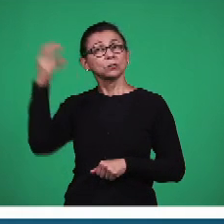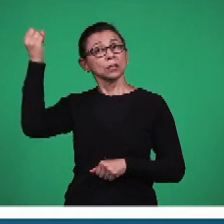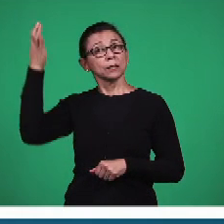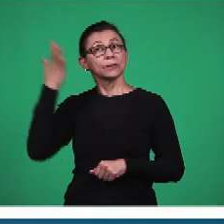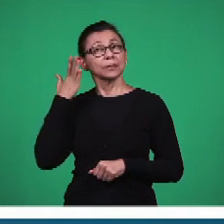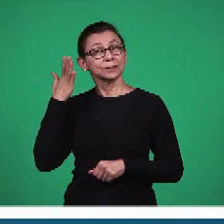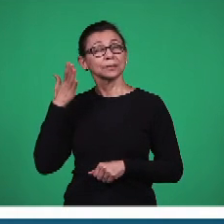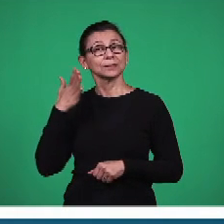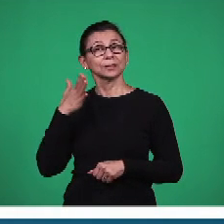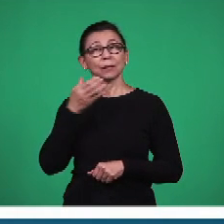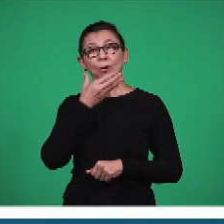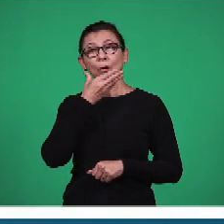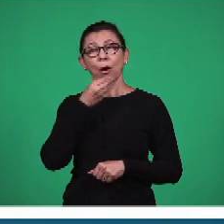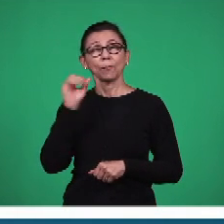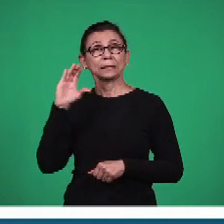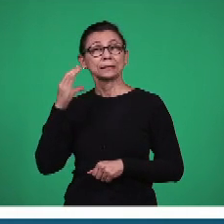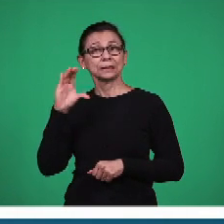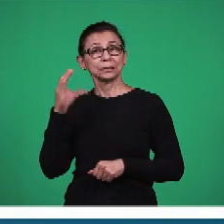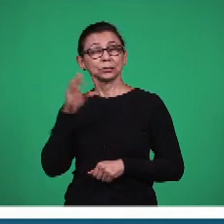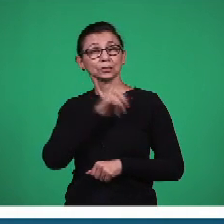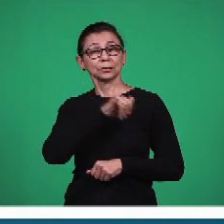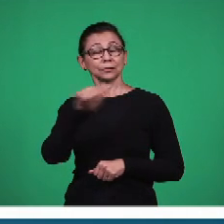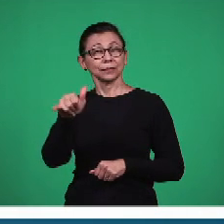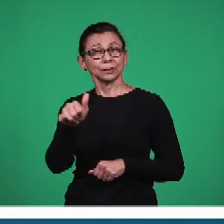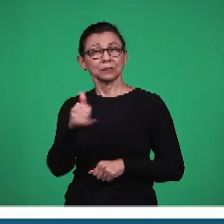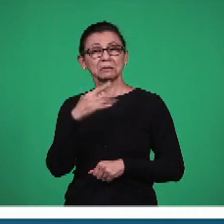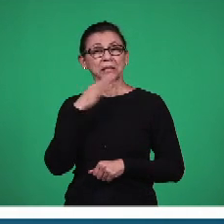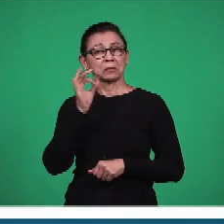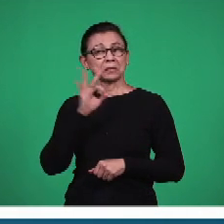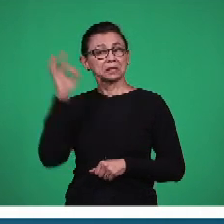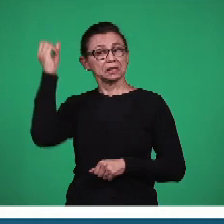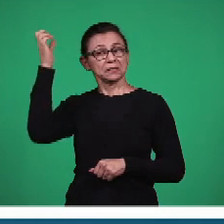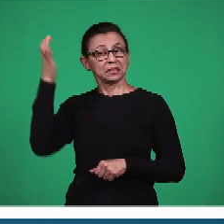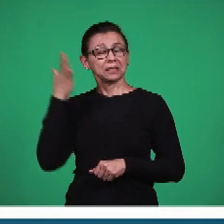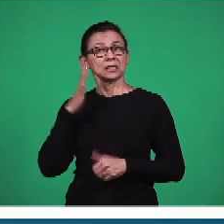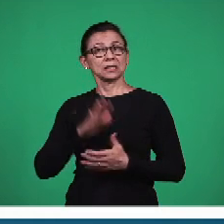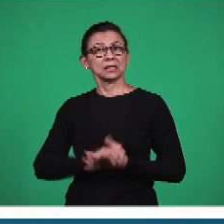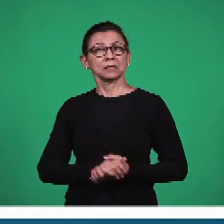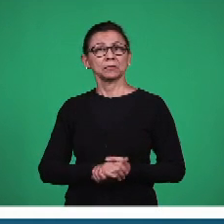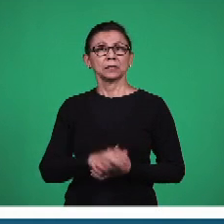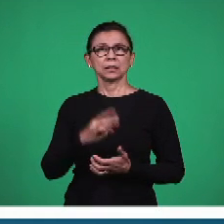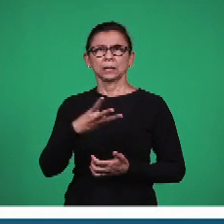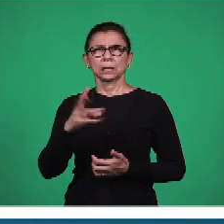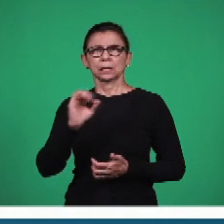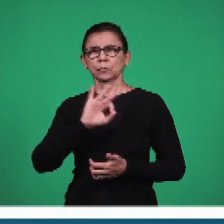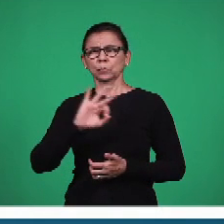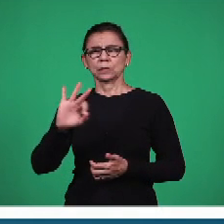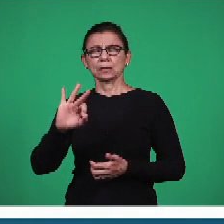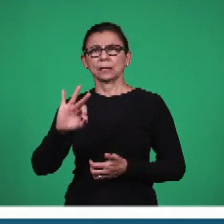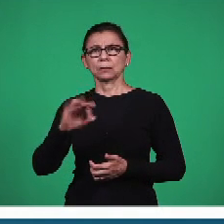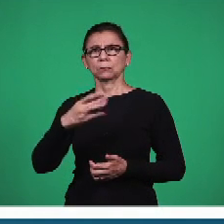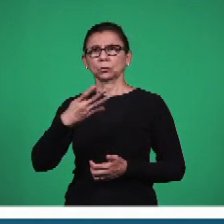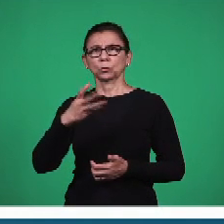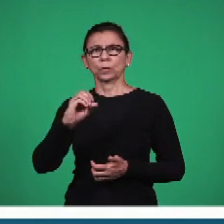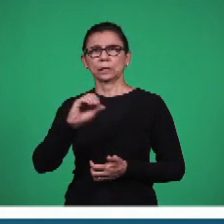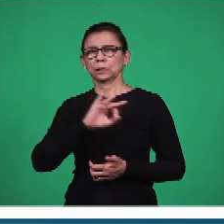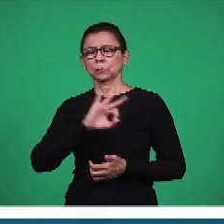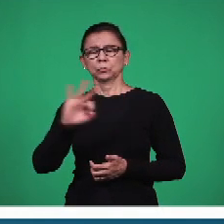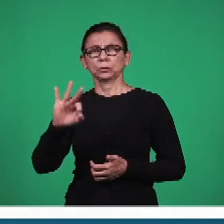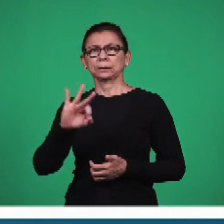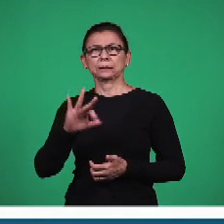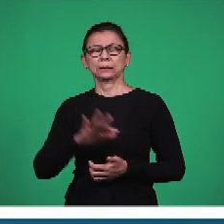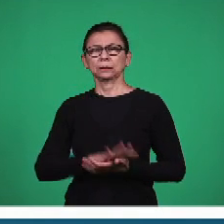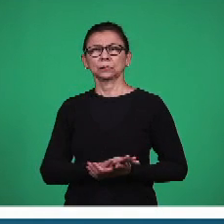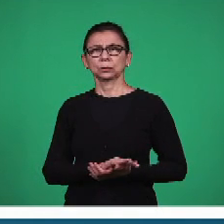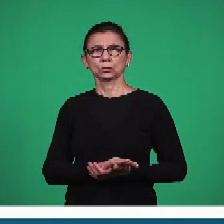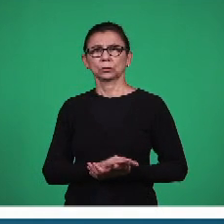diz 30%. 30%. Ele está dizendo 40% dos seres vivos no mar desapareceram. Nos últimos 50 anos, ele